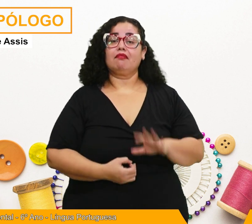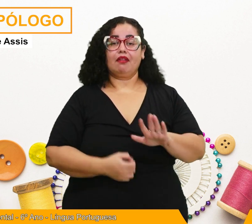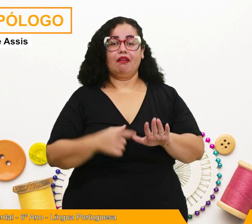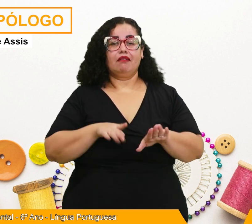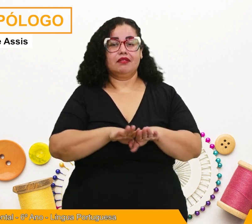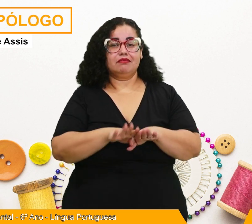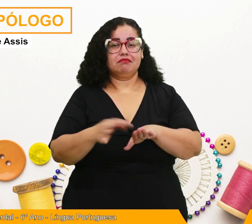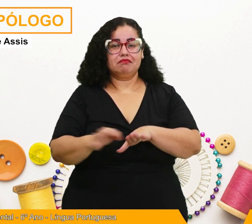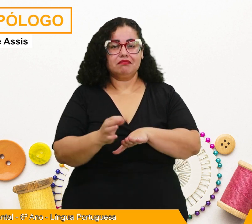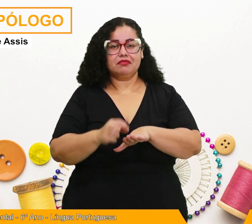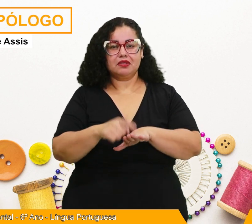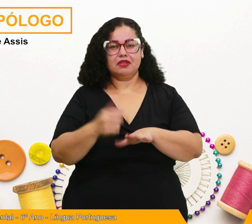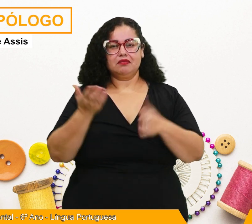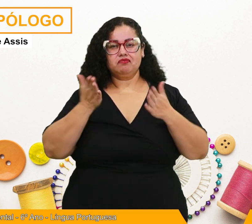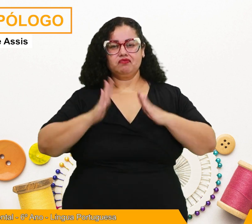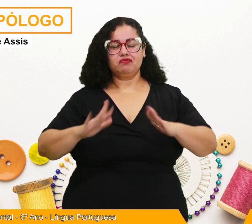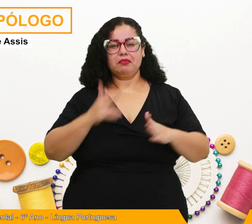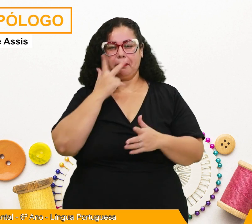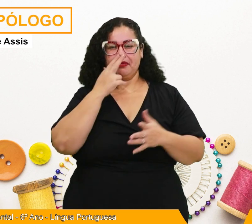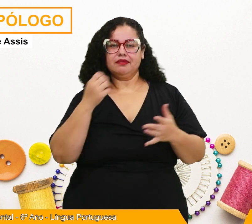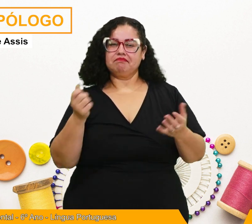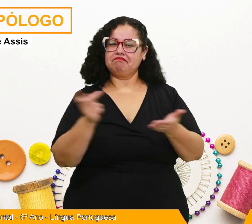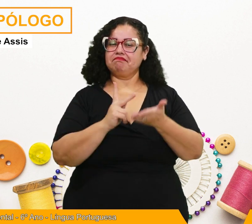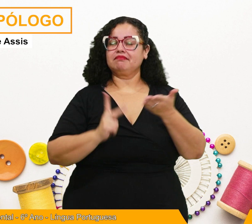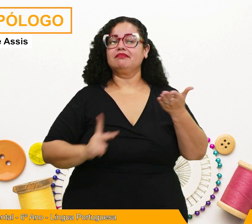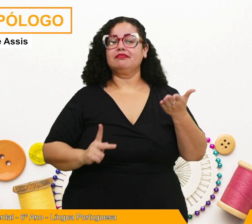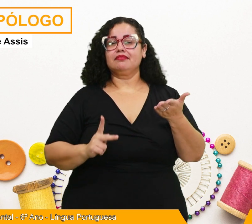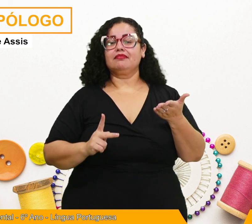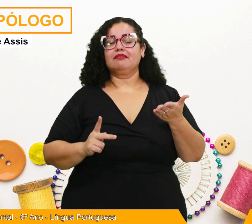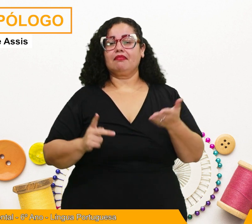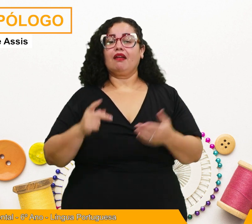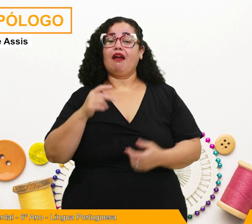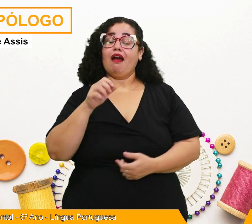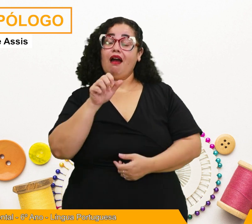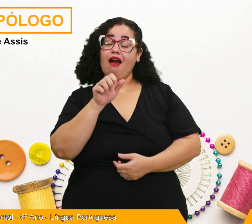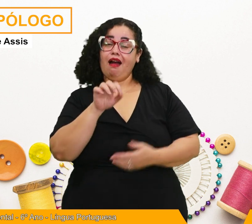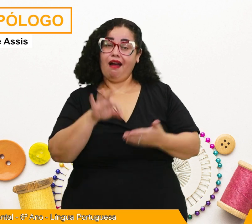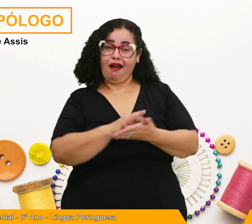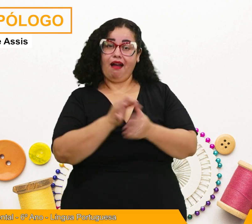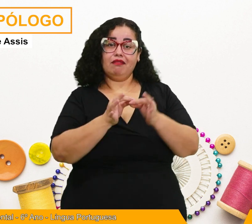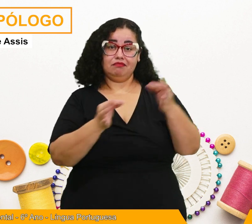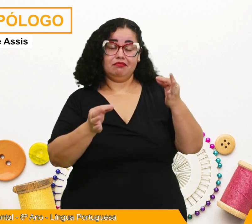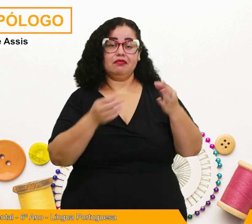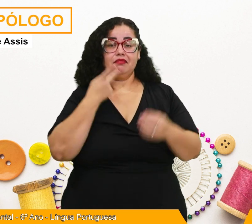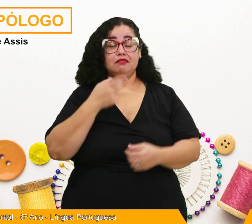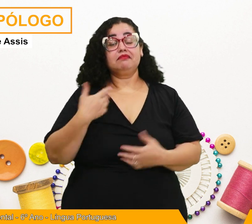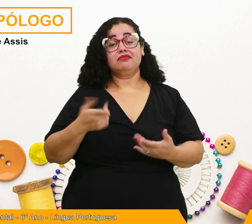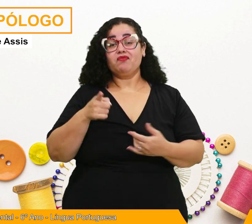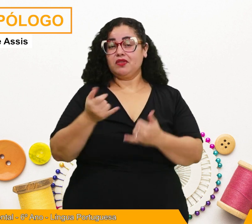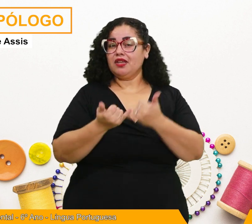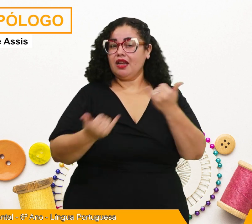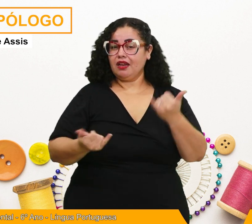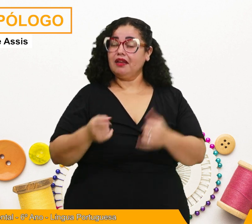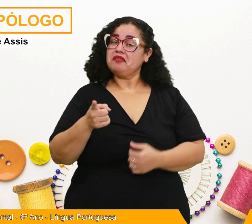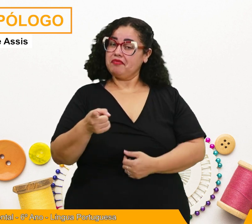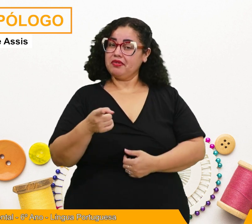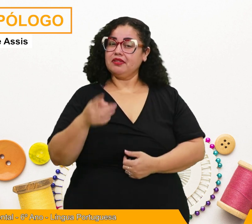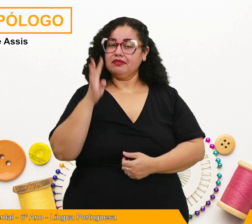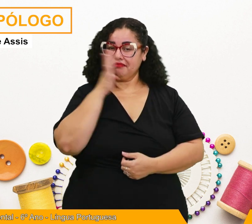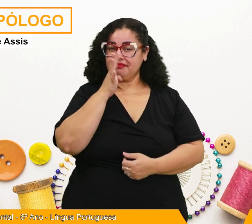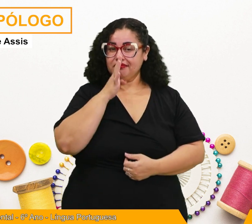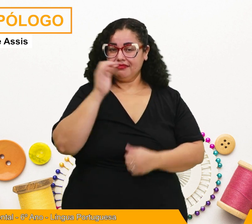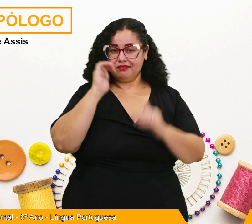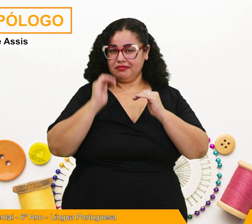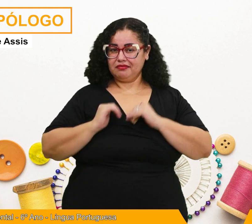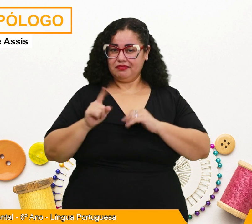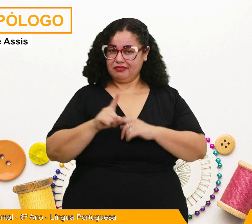a isto uma cor poética. E dizia a agulha: então, senhora Linha, ainda teima no que